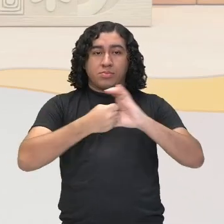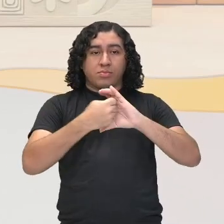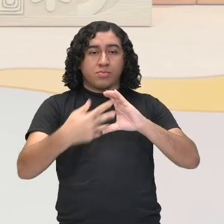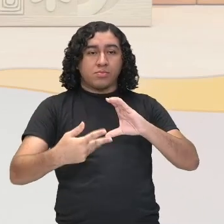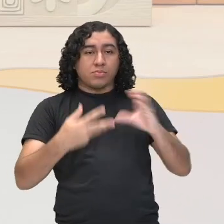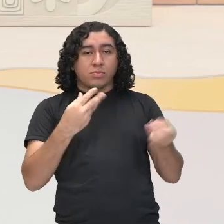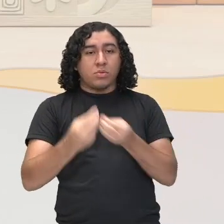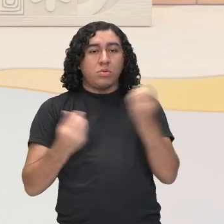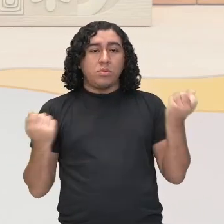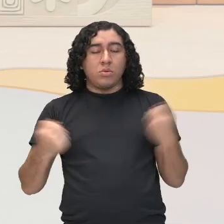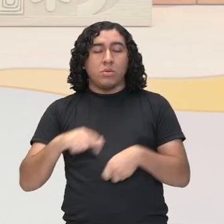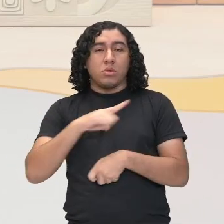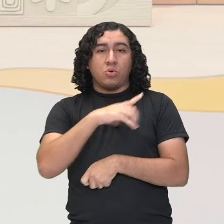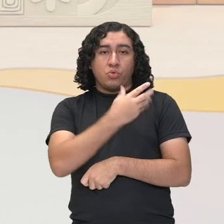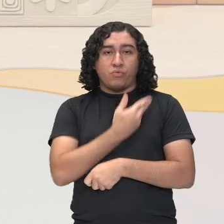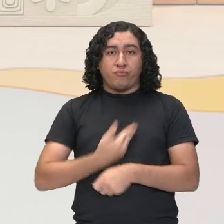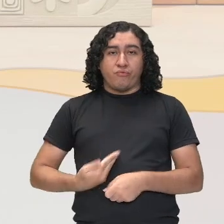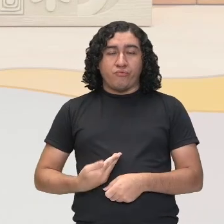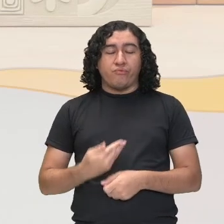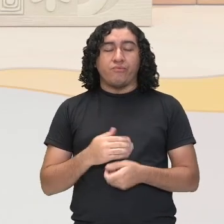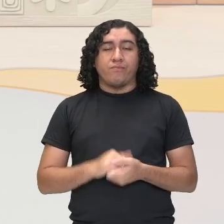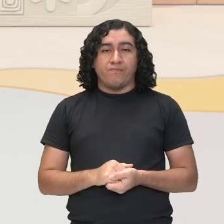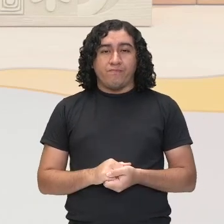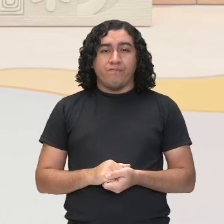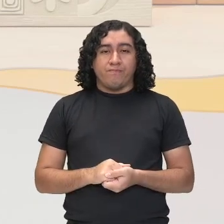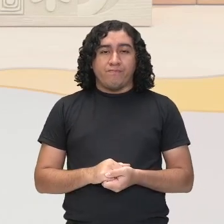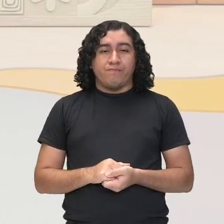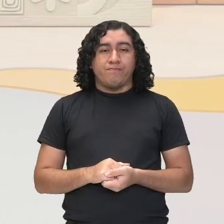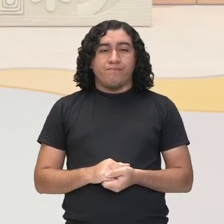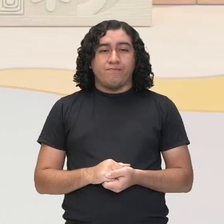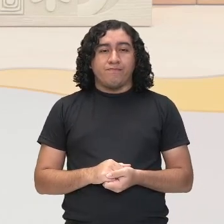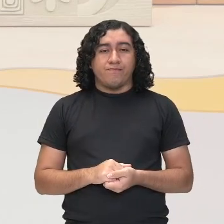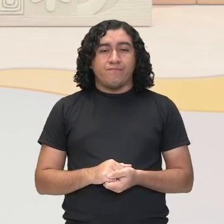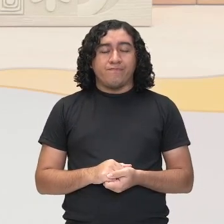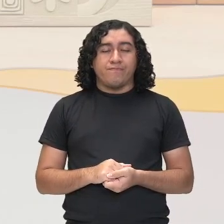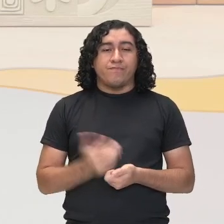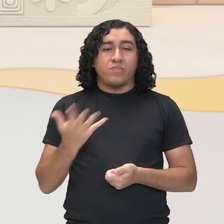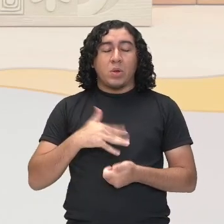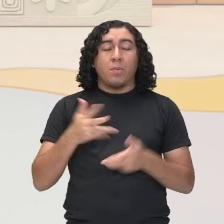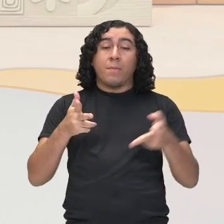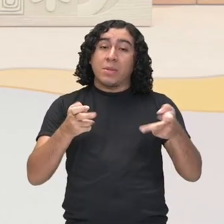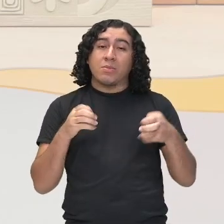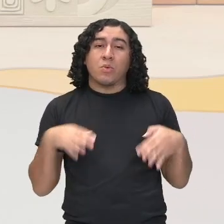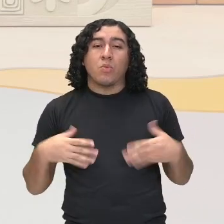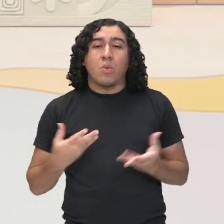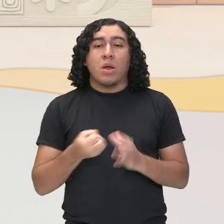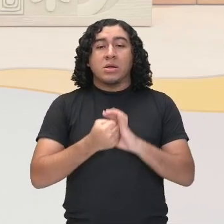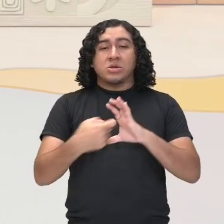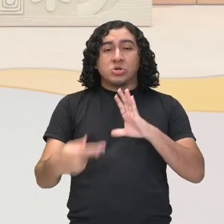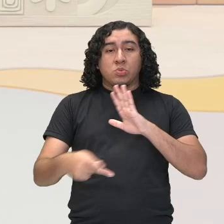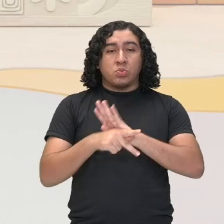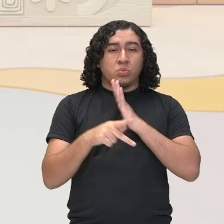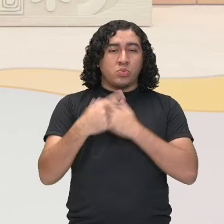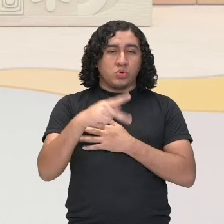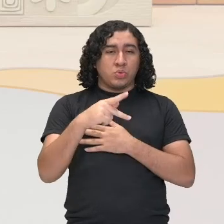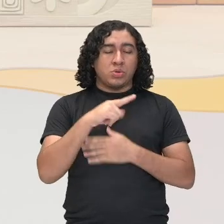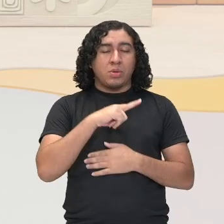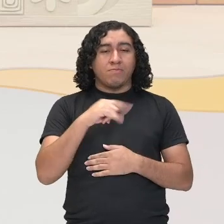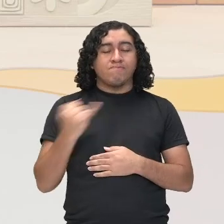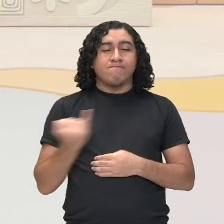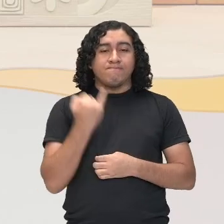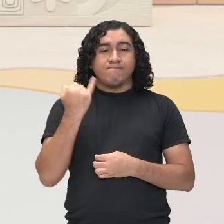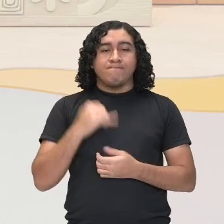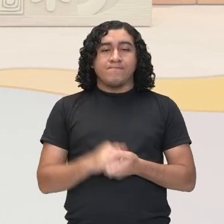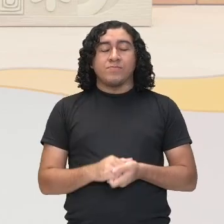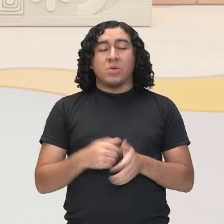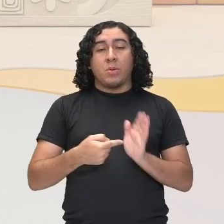deve governar. Certo? Então vamos observar aí quais são os pontos, né, que são levados em consideração na obra de Maquiavel. O primeiro